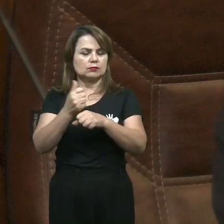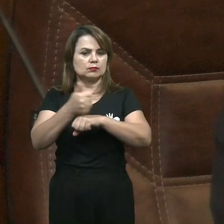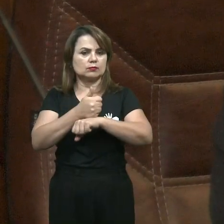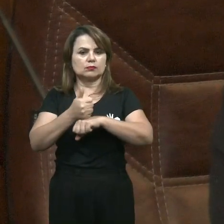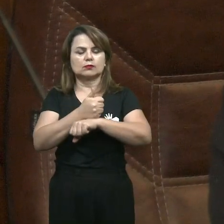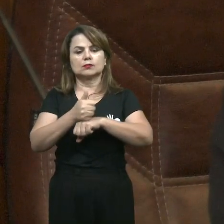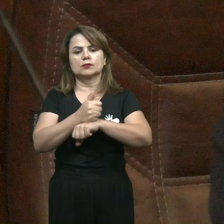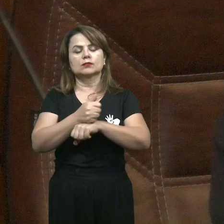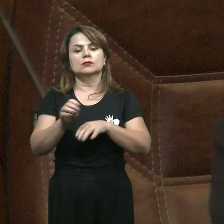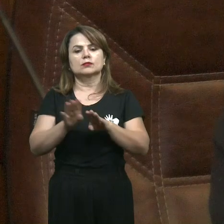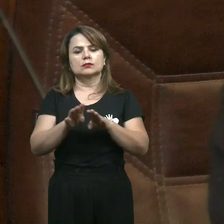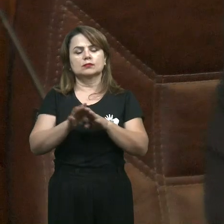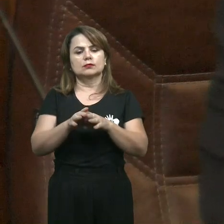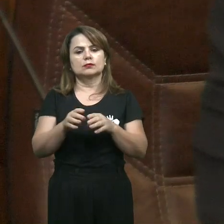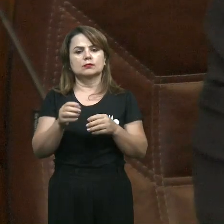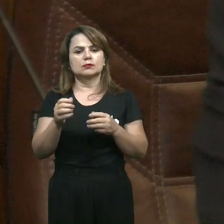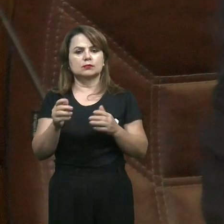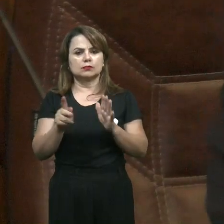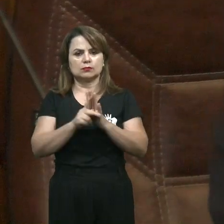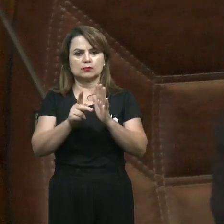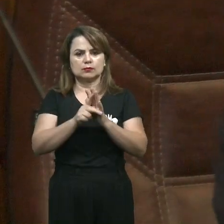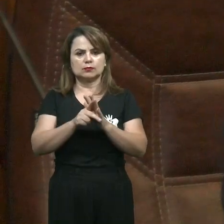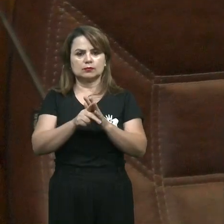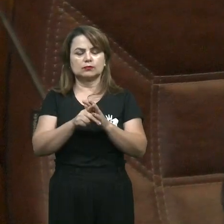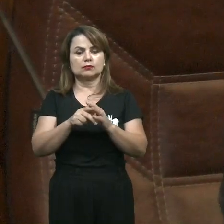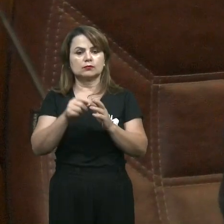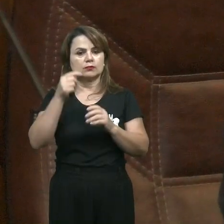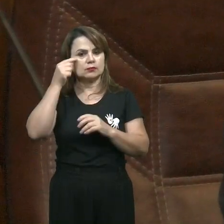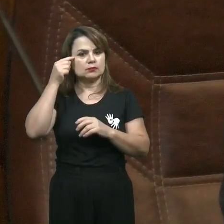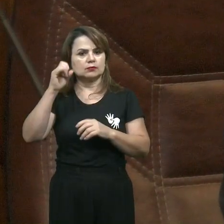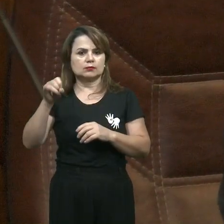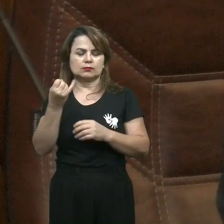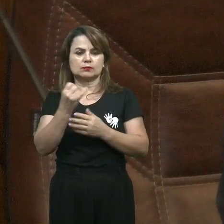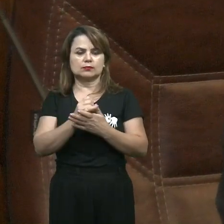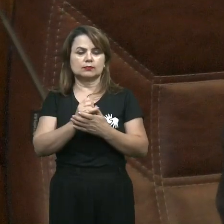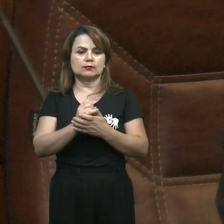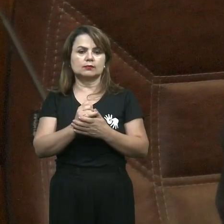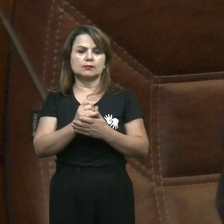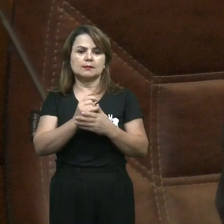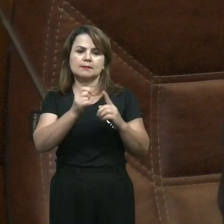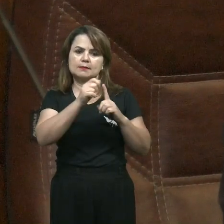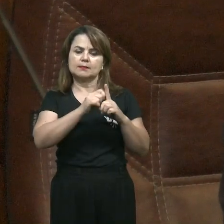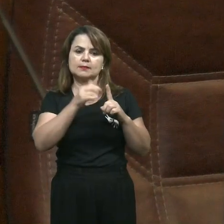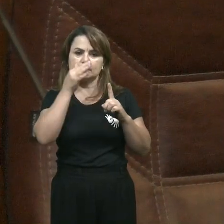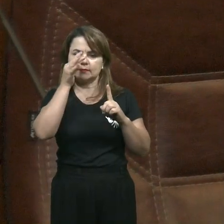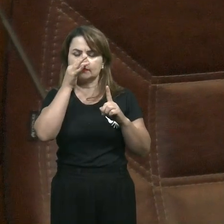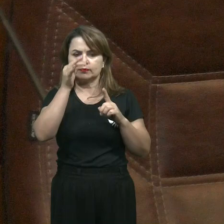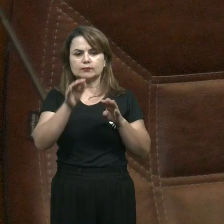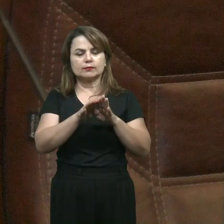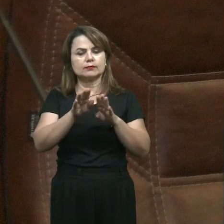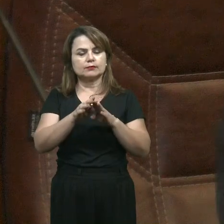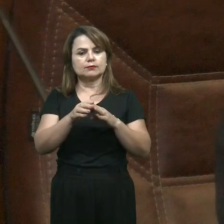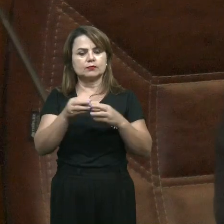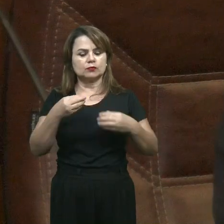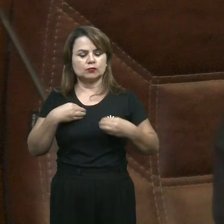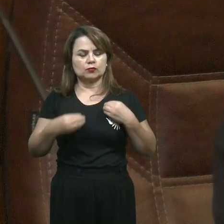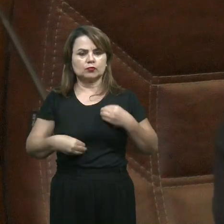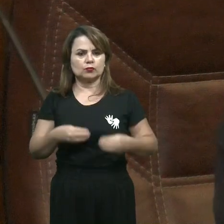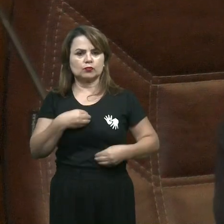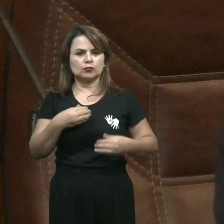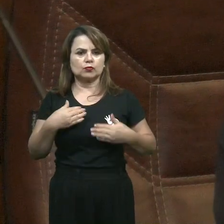No dia 23, o dia do Ikebana, marcando o início da primavera. No dia 24 a 30, a semana de conscientização sobre a doação de órgãos.